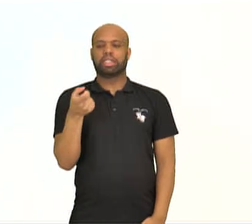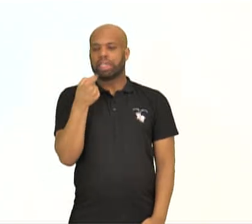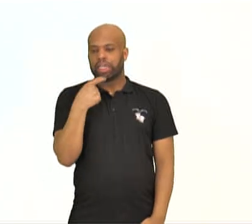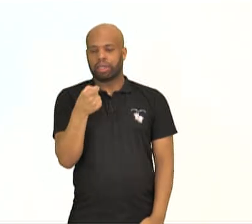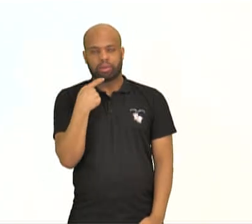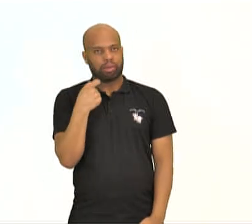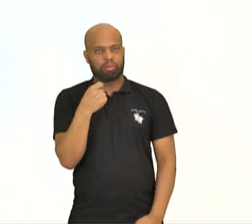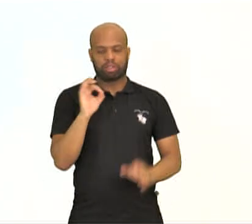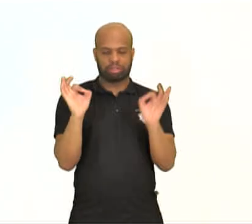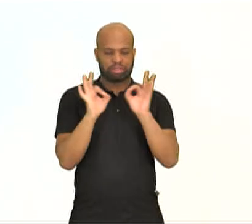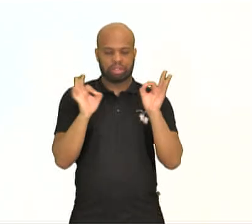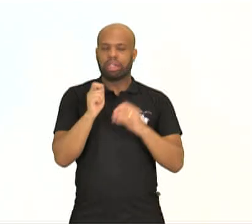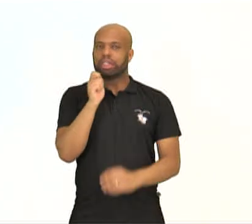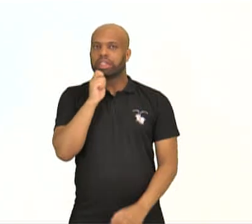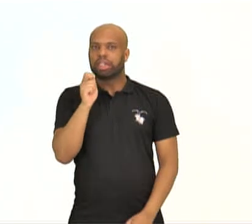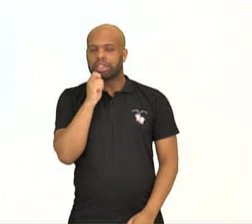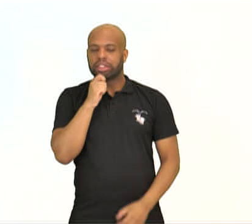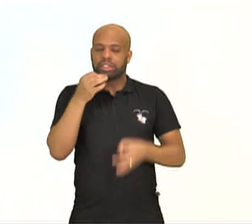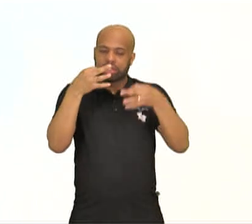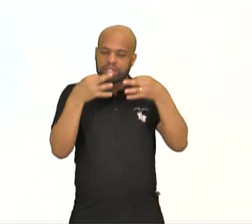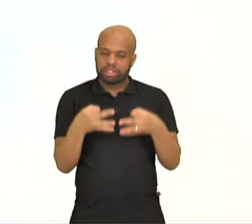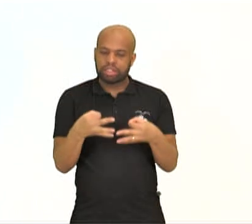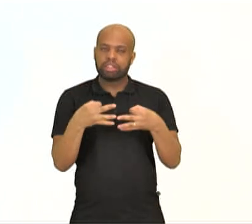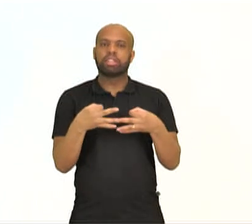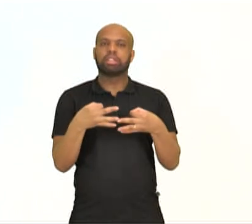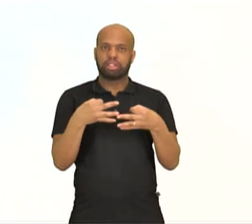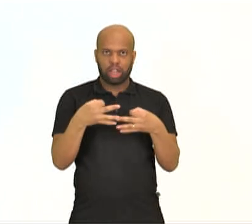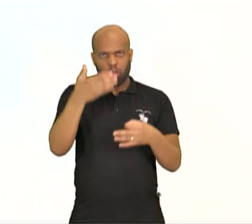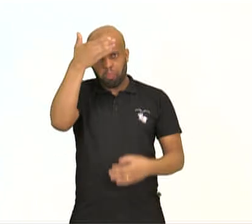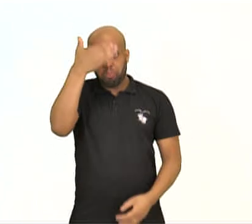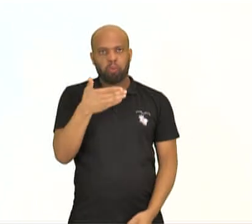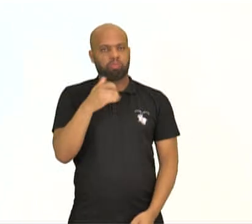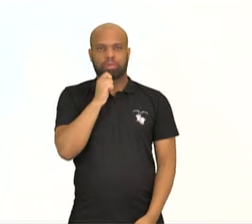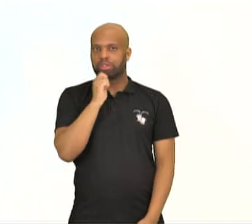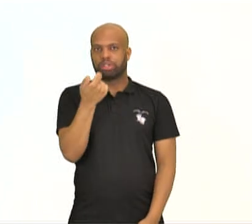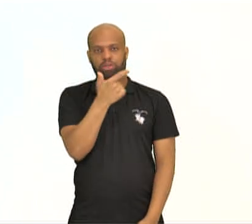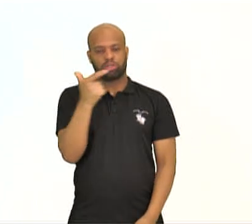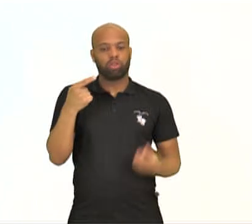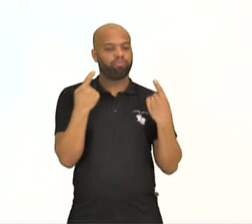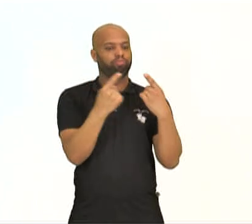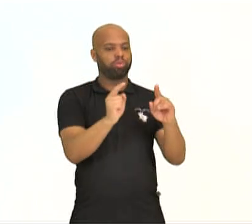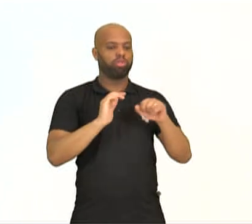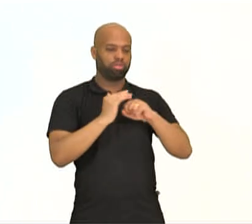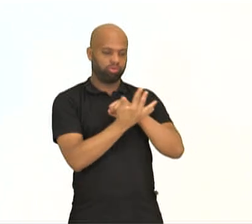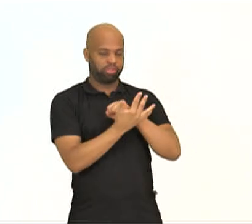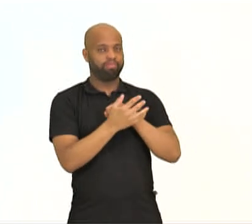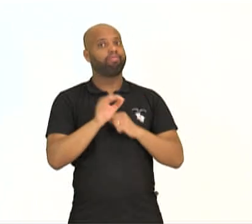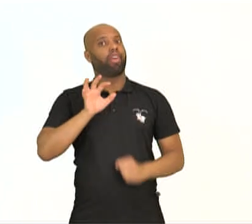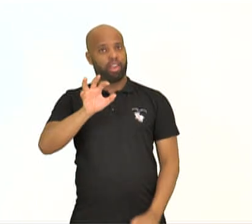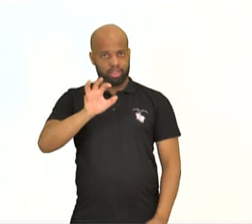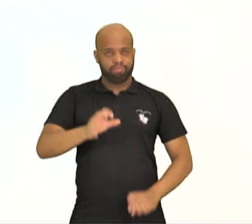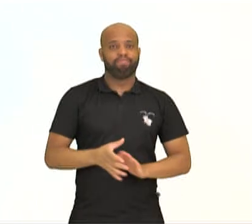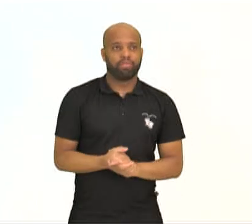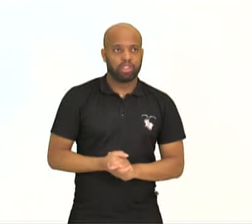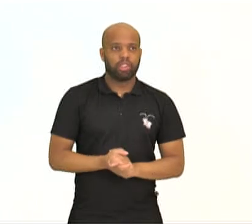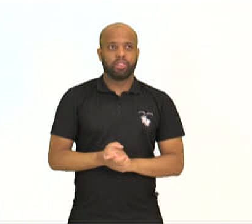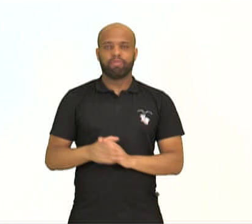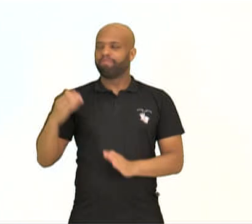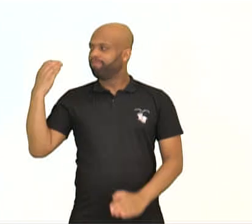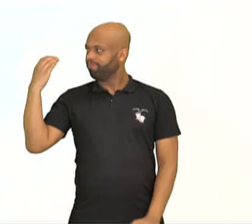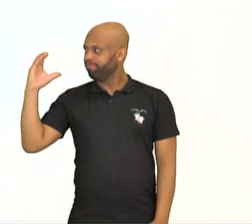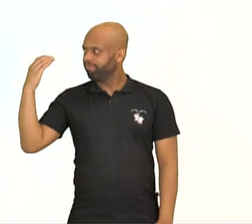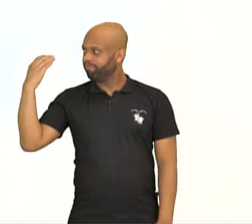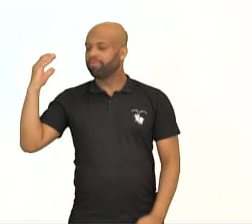medicação que tenha eficácia comprovada contra o vírus. É isso mesmo que você ouviu. A